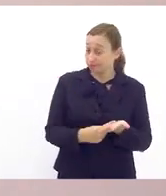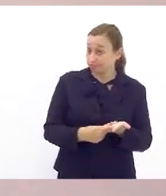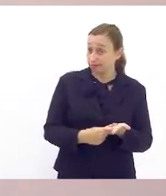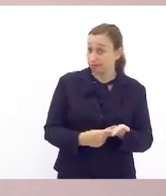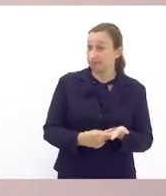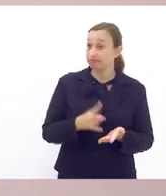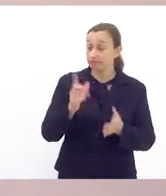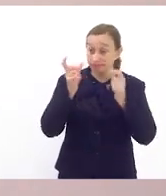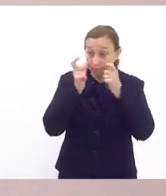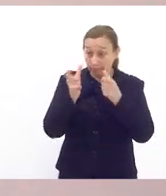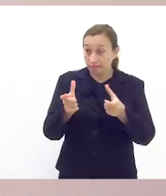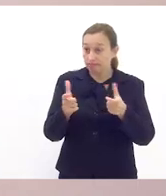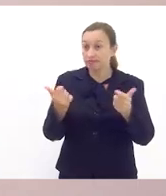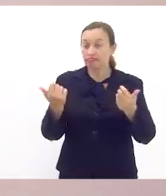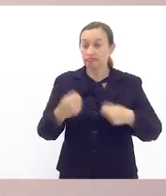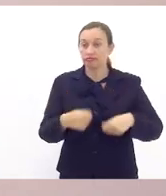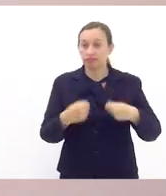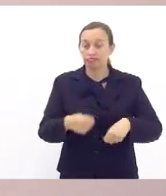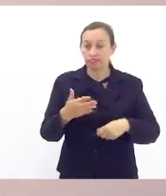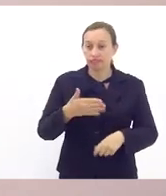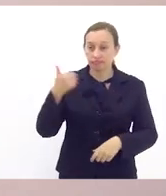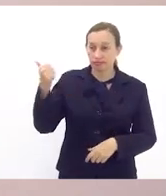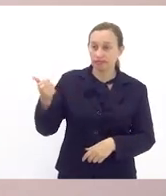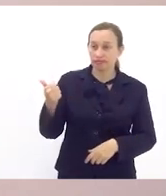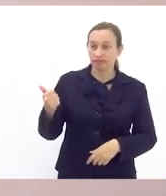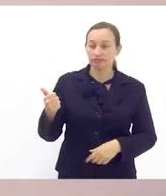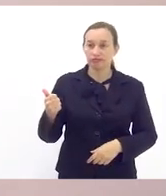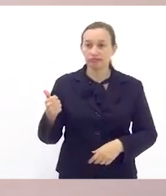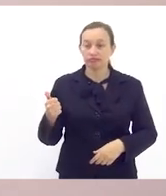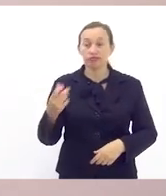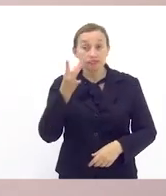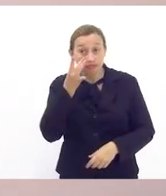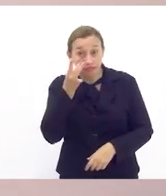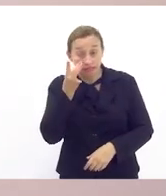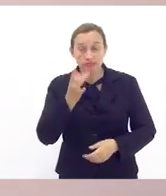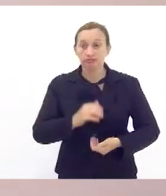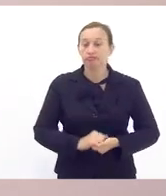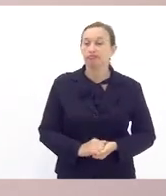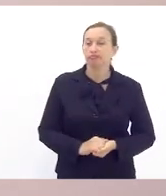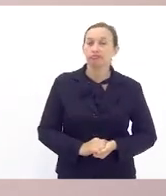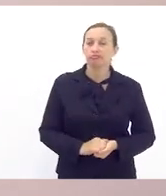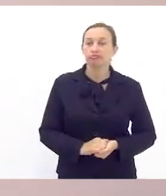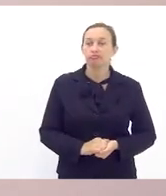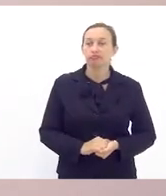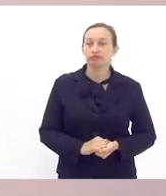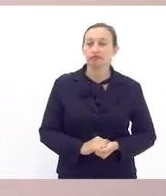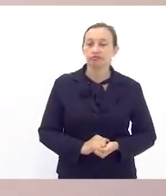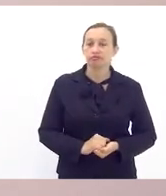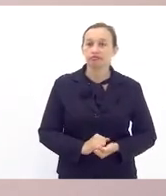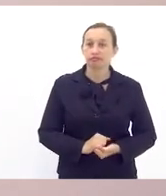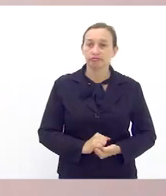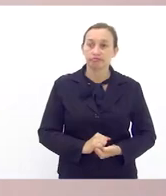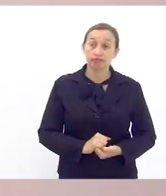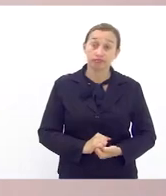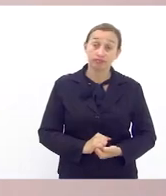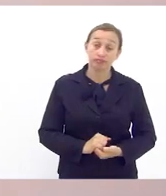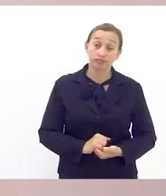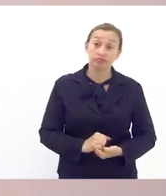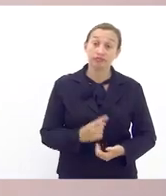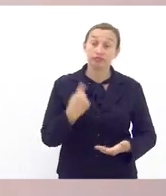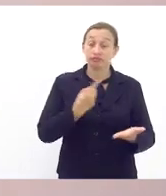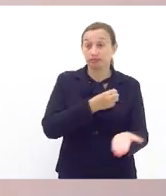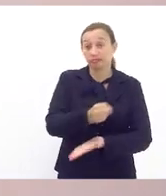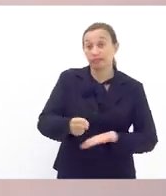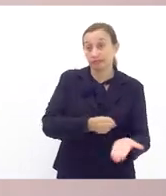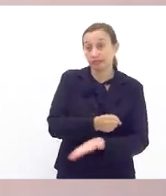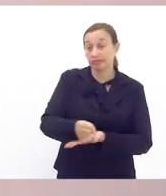estarmos atento às necessidades de melhoria no nosso atendimento presencial bases operacionais as nossas bases